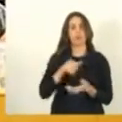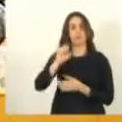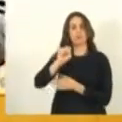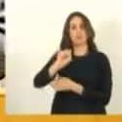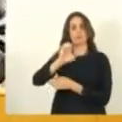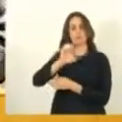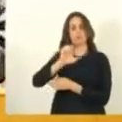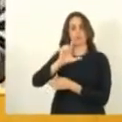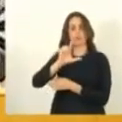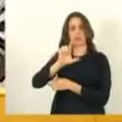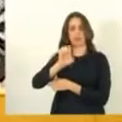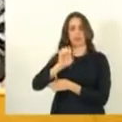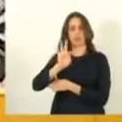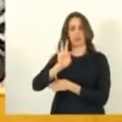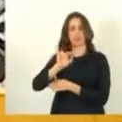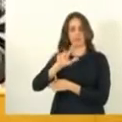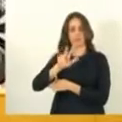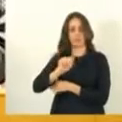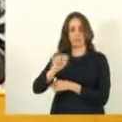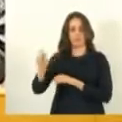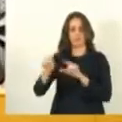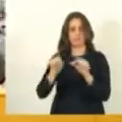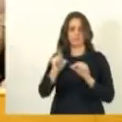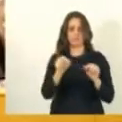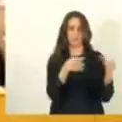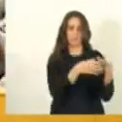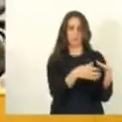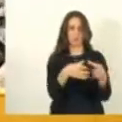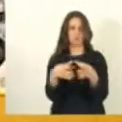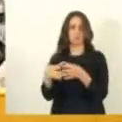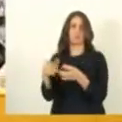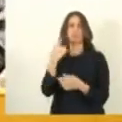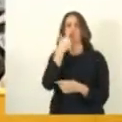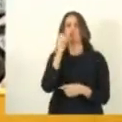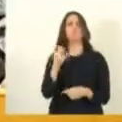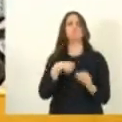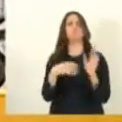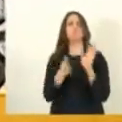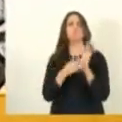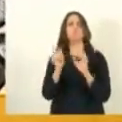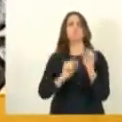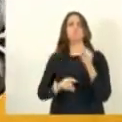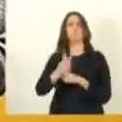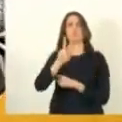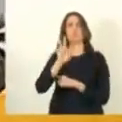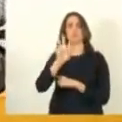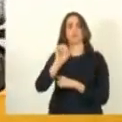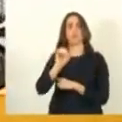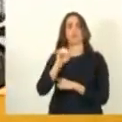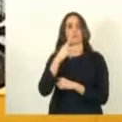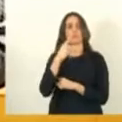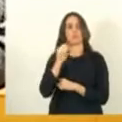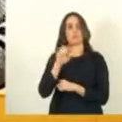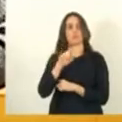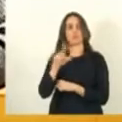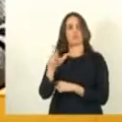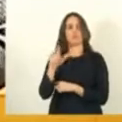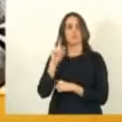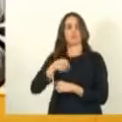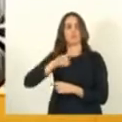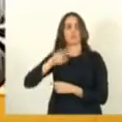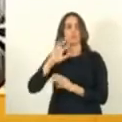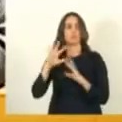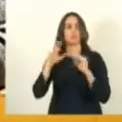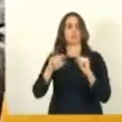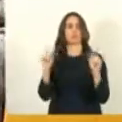esse estímulo. Então, minha proposta é que a gente tenha um veto parcial e não um veto